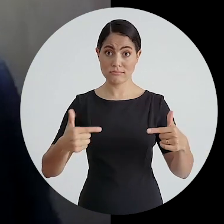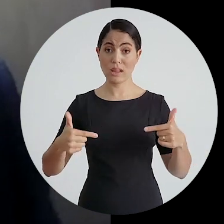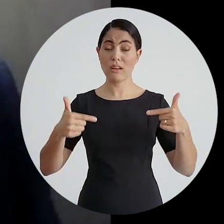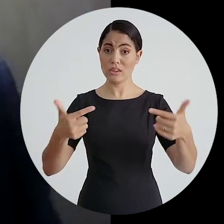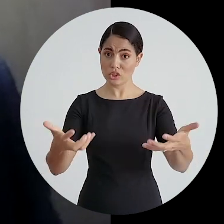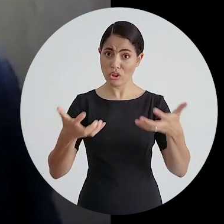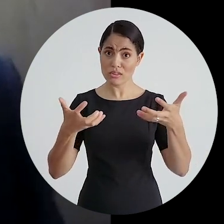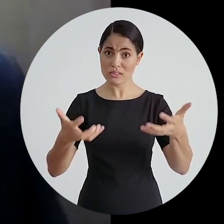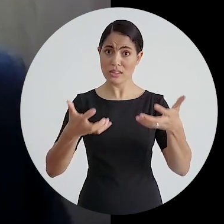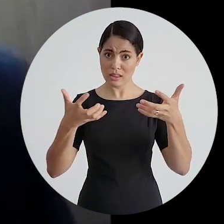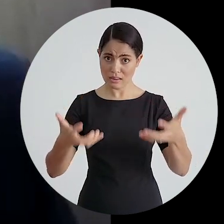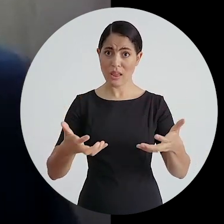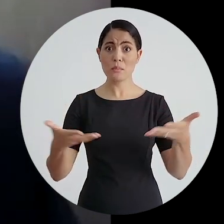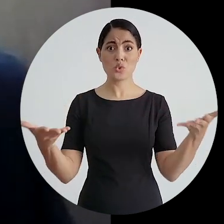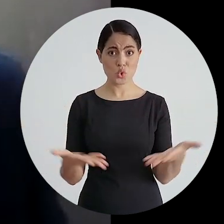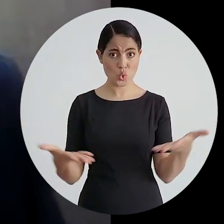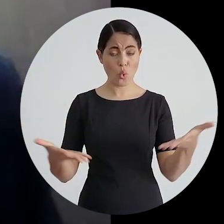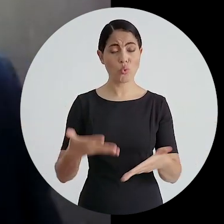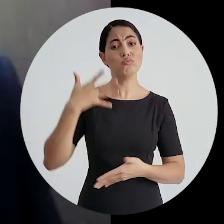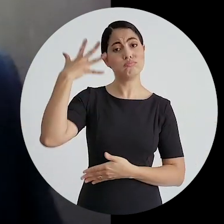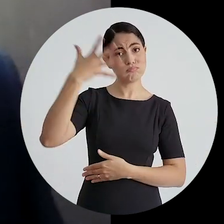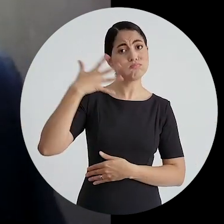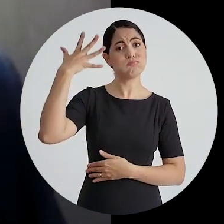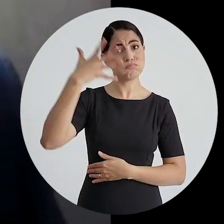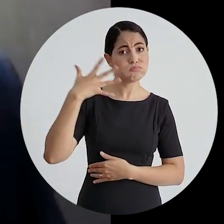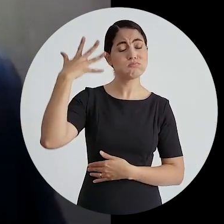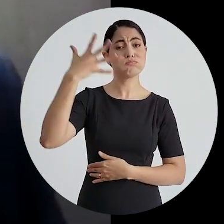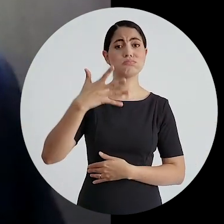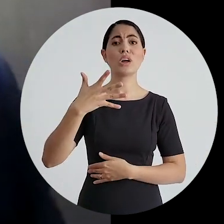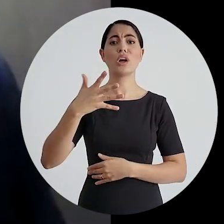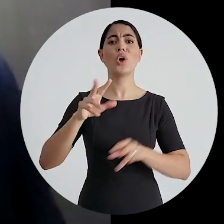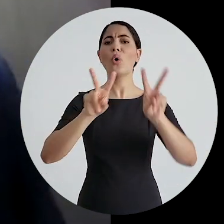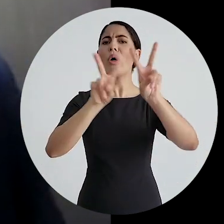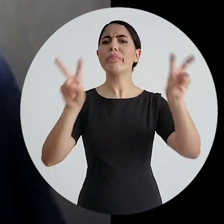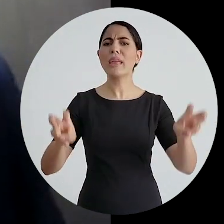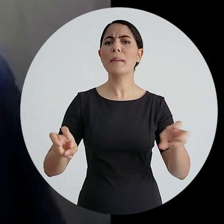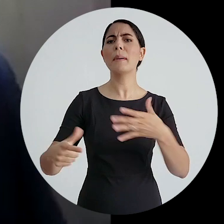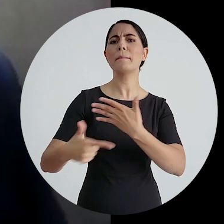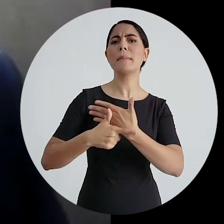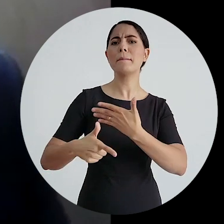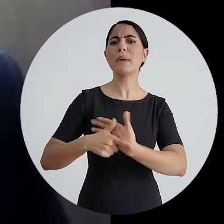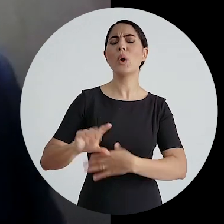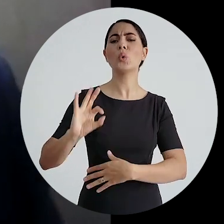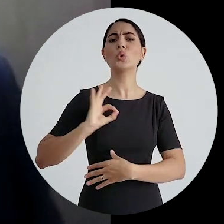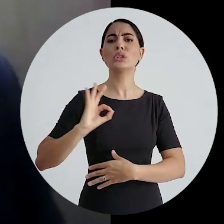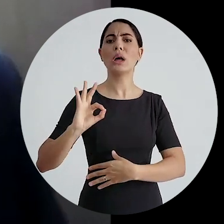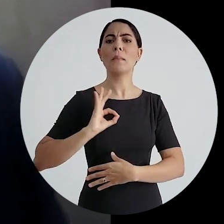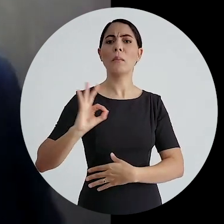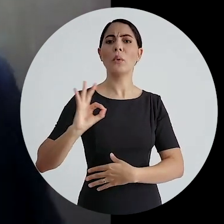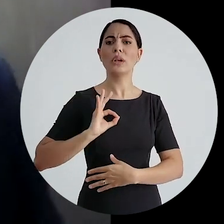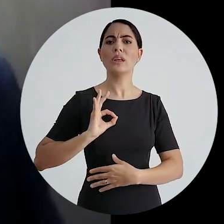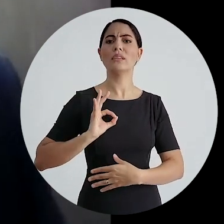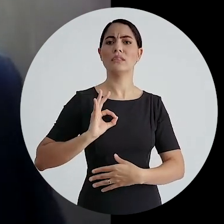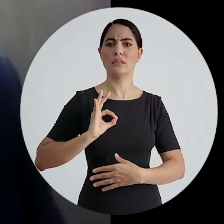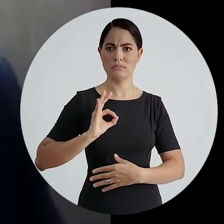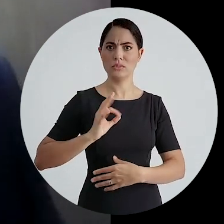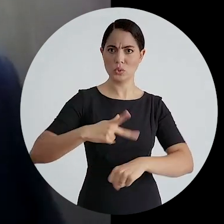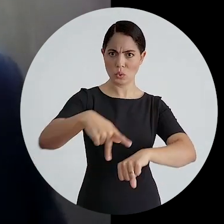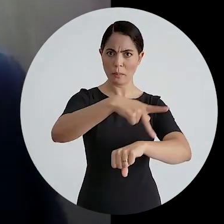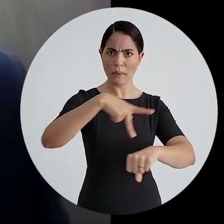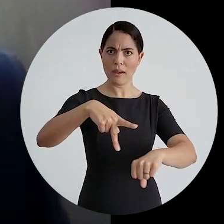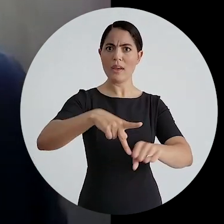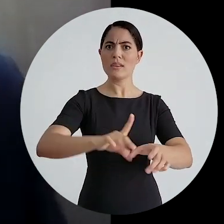fomentar essa discussão, queremos inscrever na ordem do dia o debate sobre o papel da